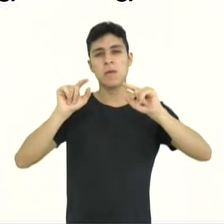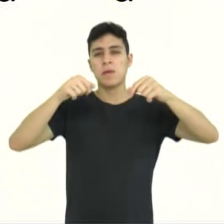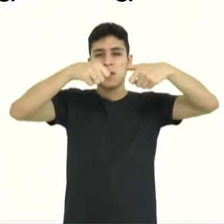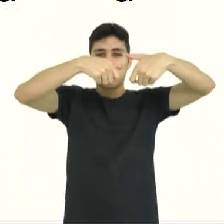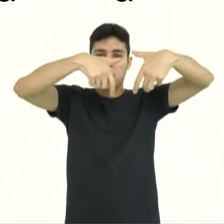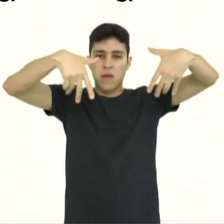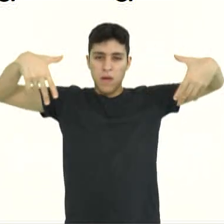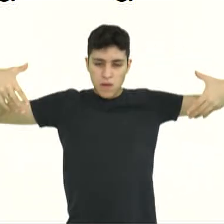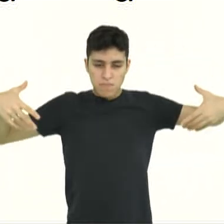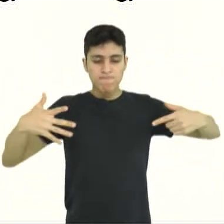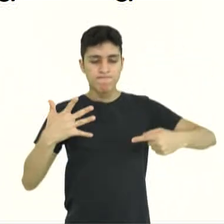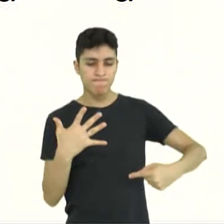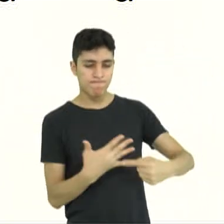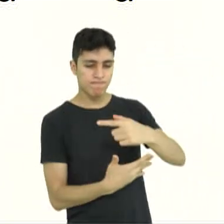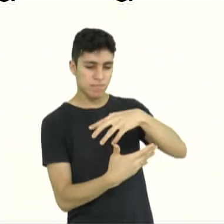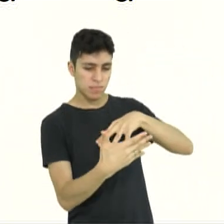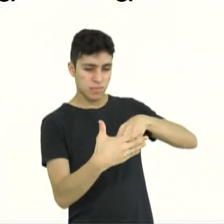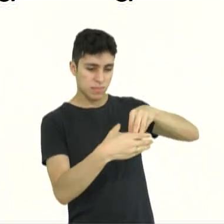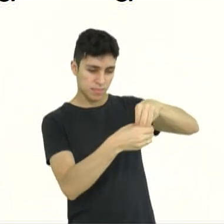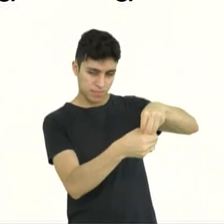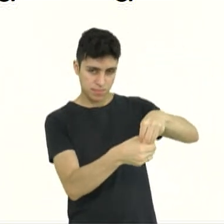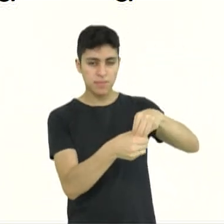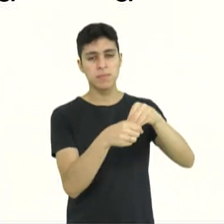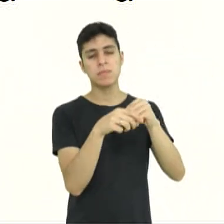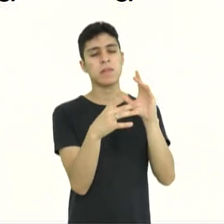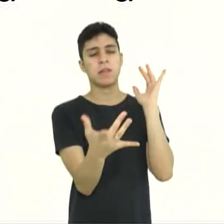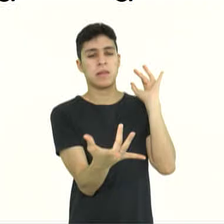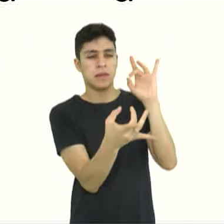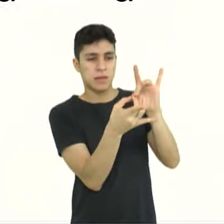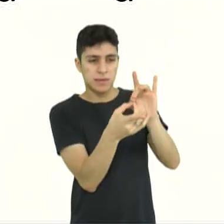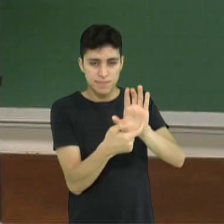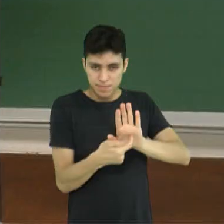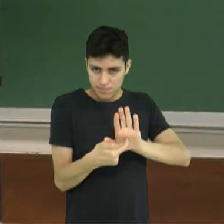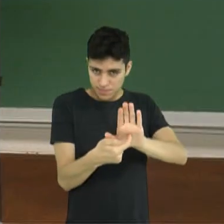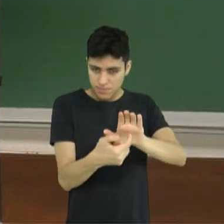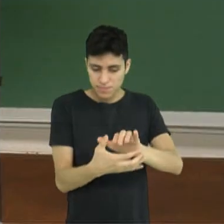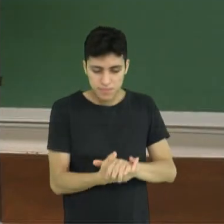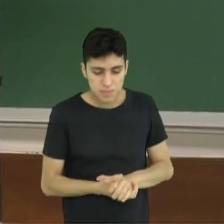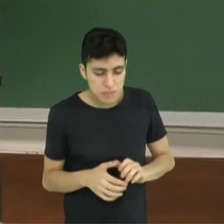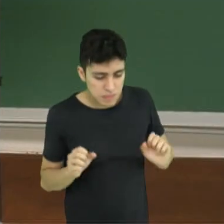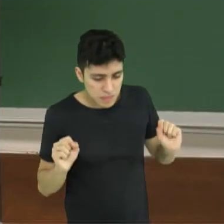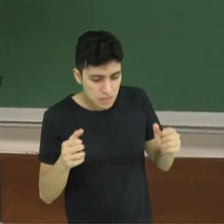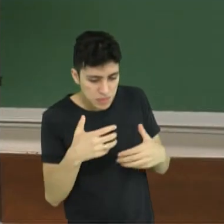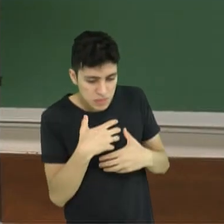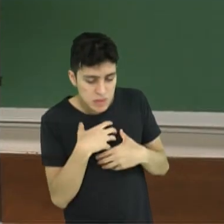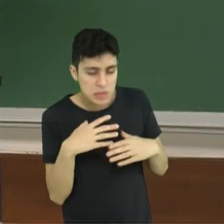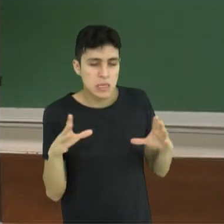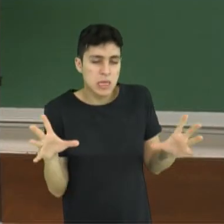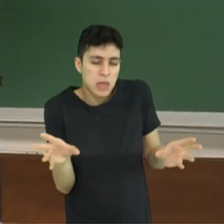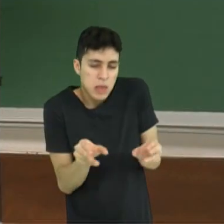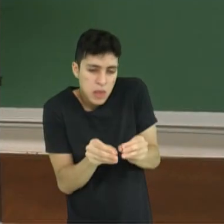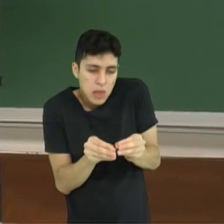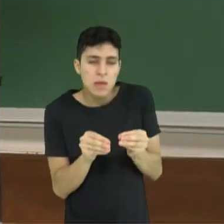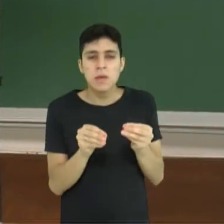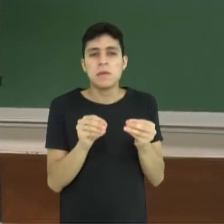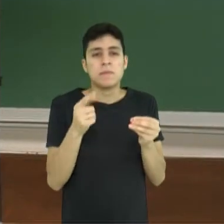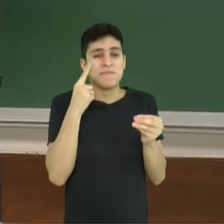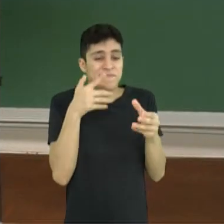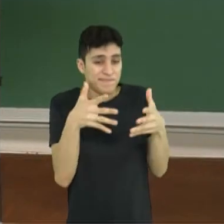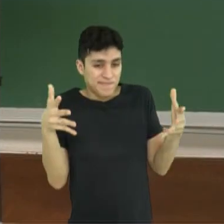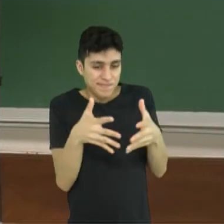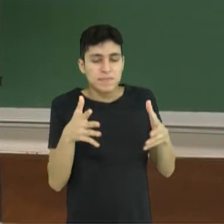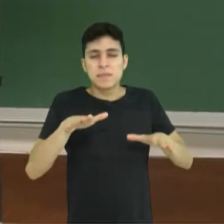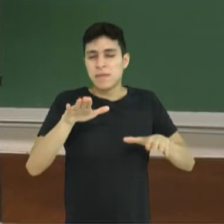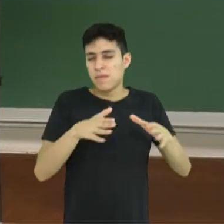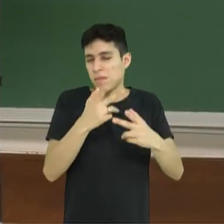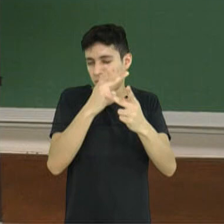demais caracteres próprios são construídos especialmente para a apresentação. Então, podem fazer de formas reduzidas, até da forma ampliada, depende de como